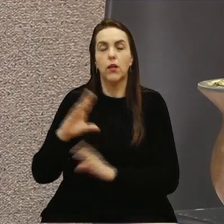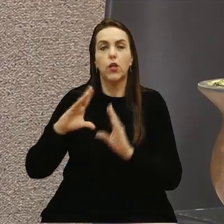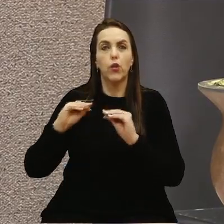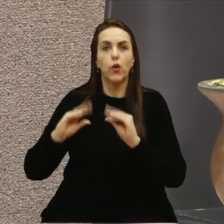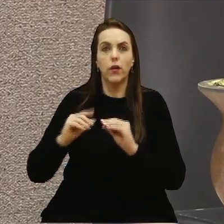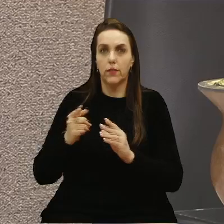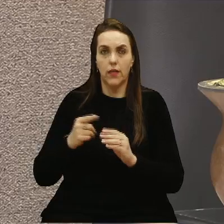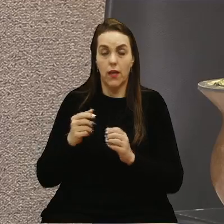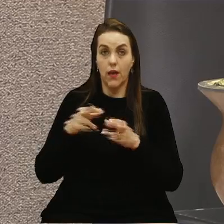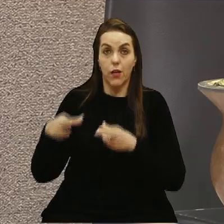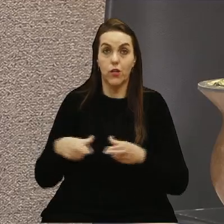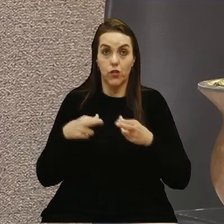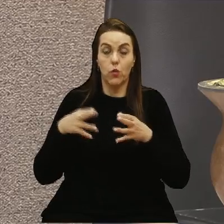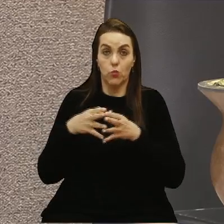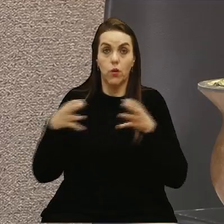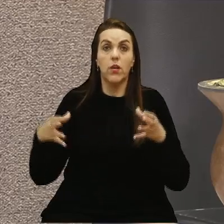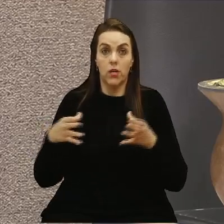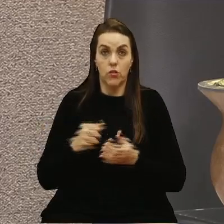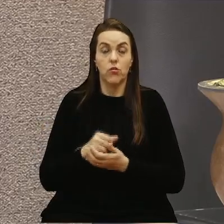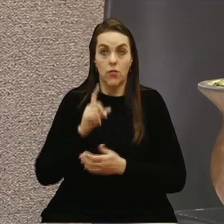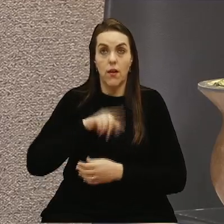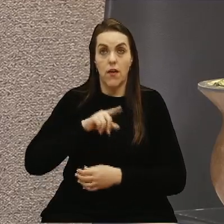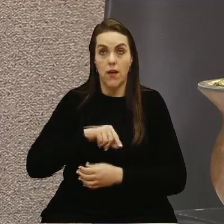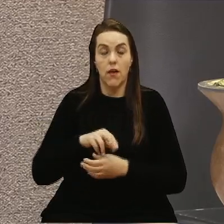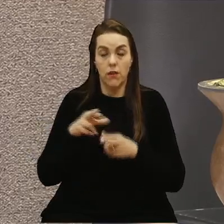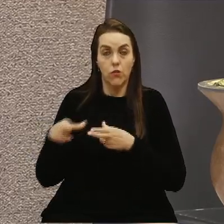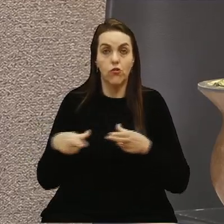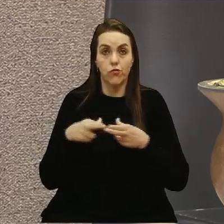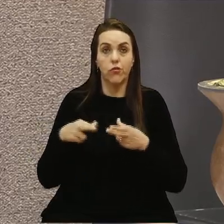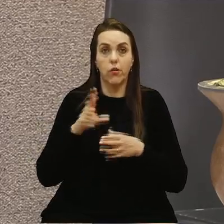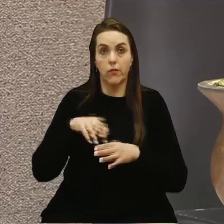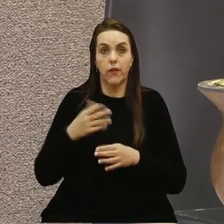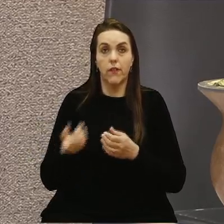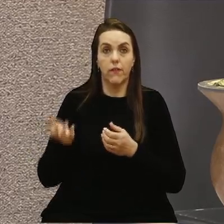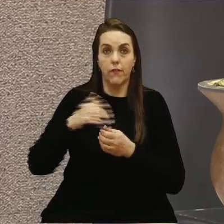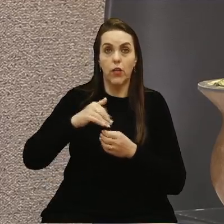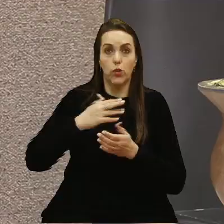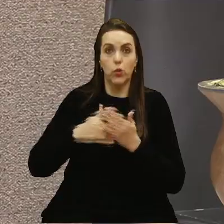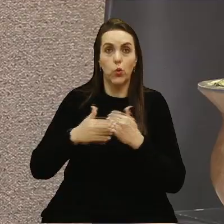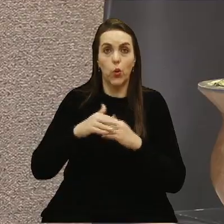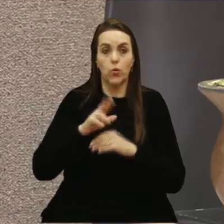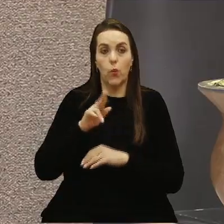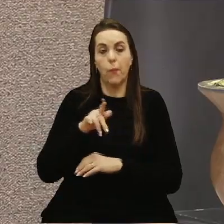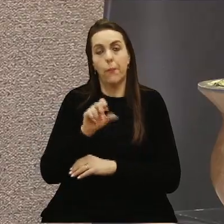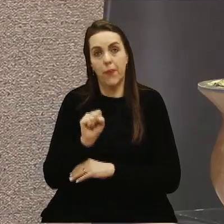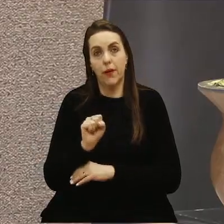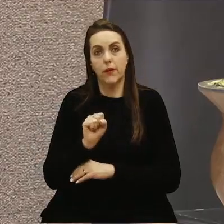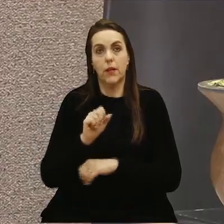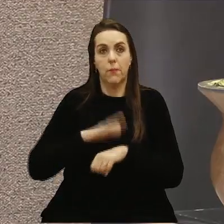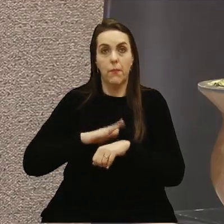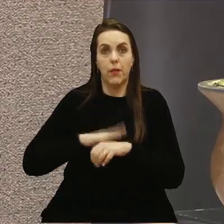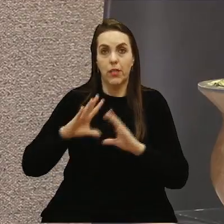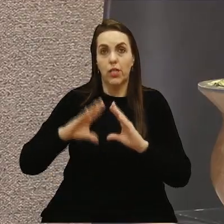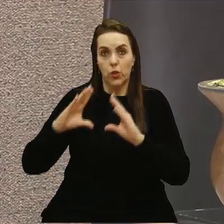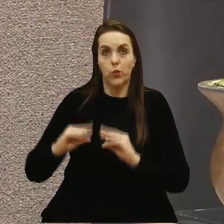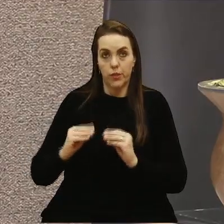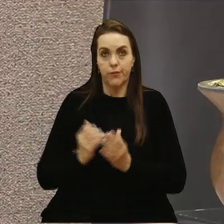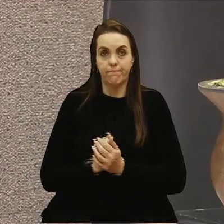região muito grande, uma região que vem todos para a UPA durante a noite.